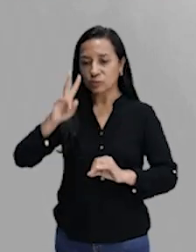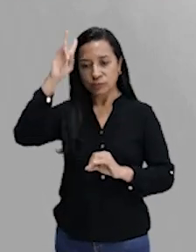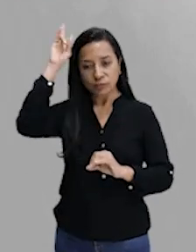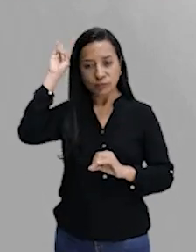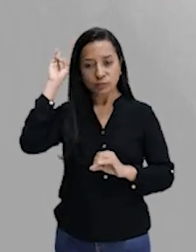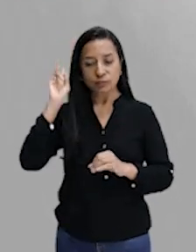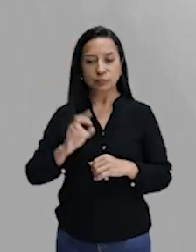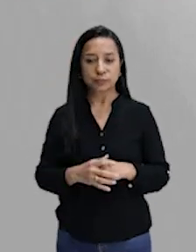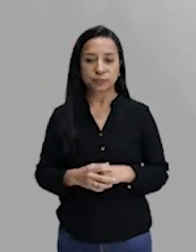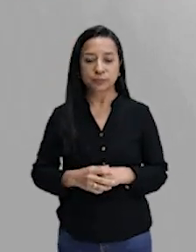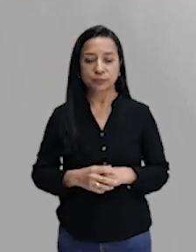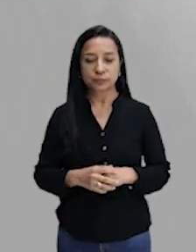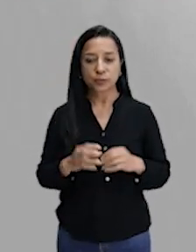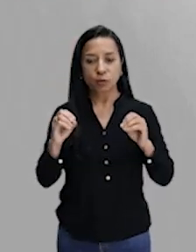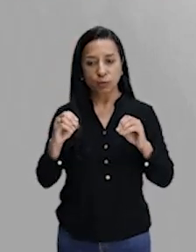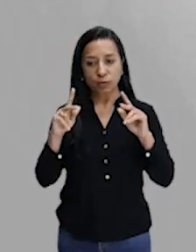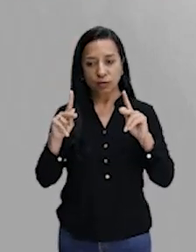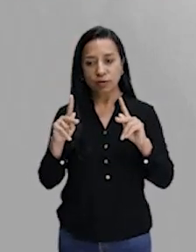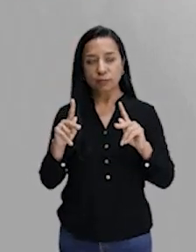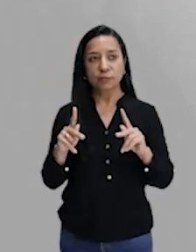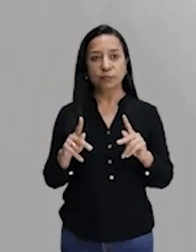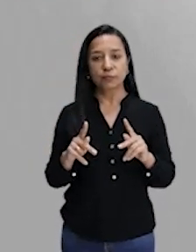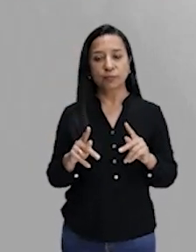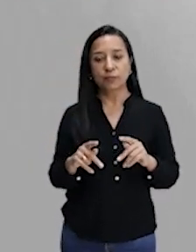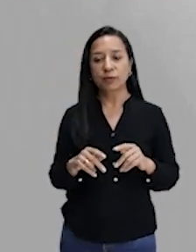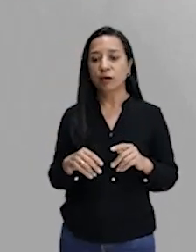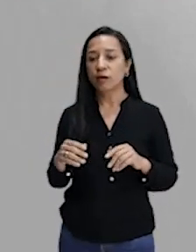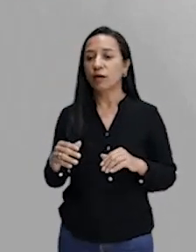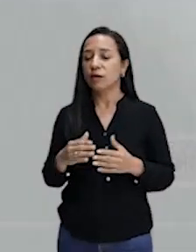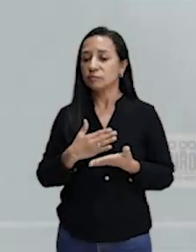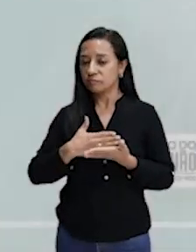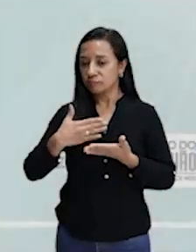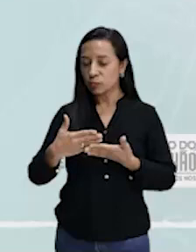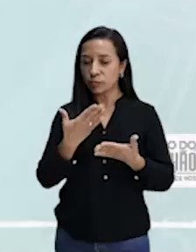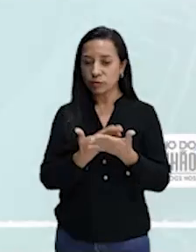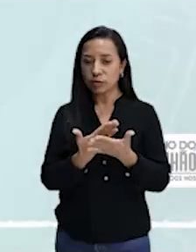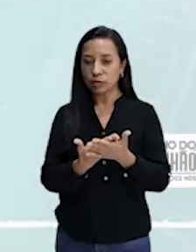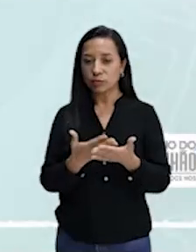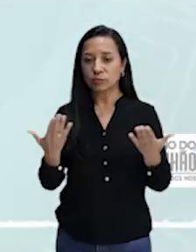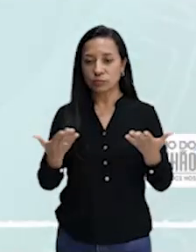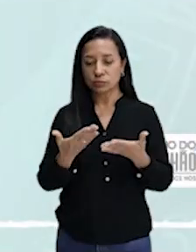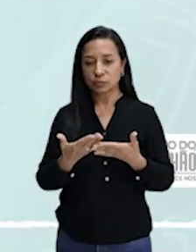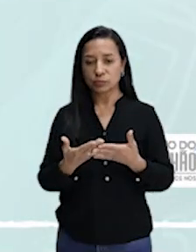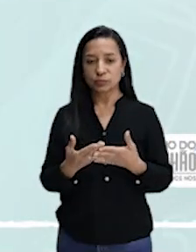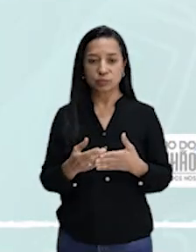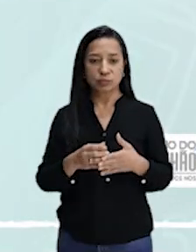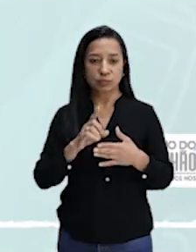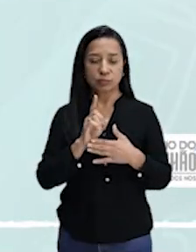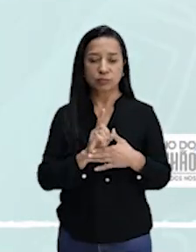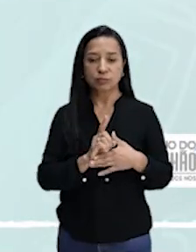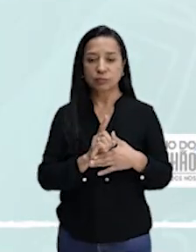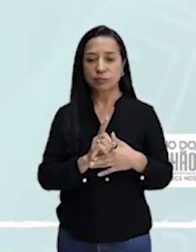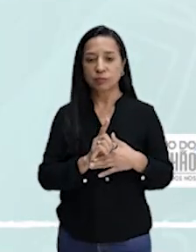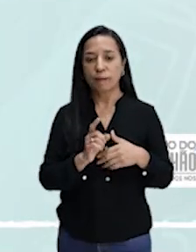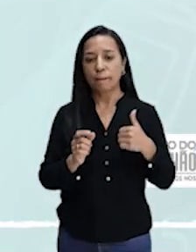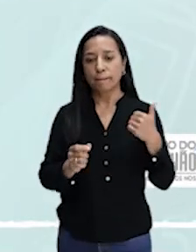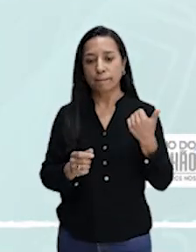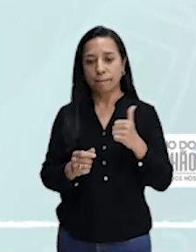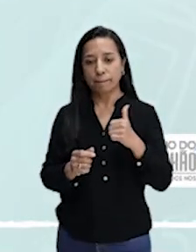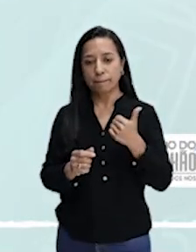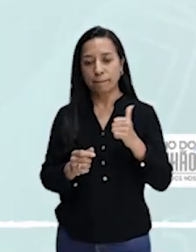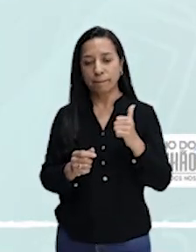ok Então vamos à aula de hoje nós vamos responder os exercícios que é o mais importante a questão 1 diz o seguinte